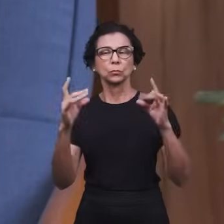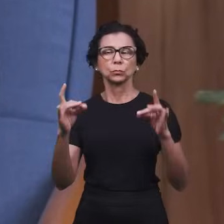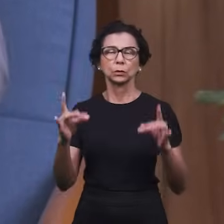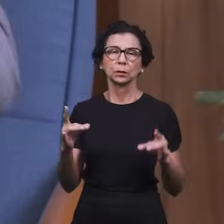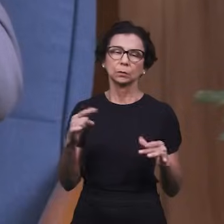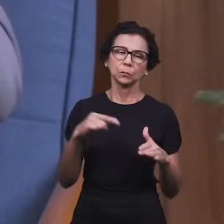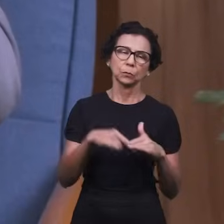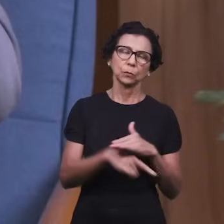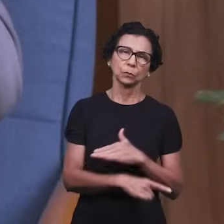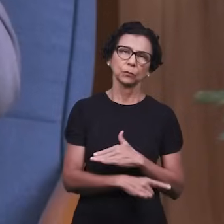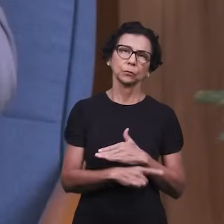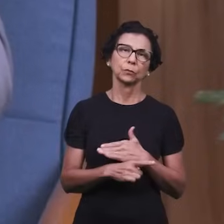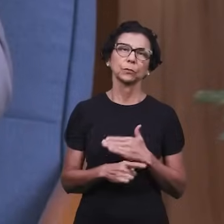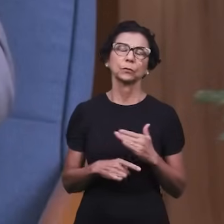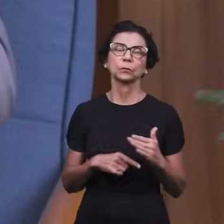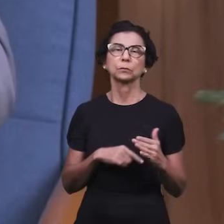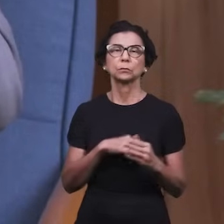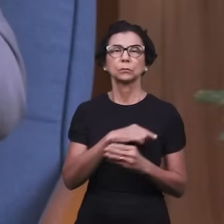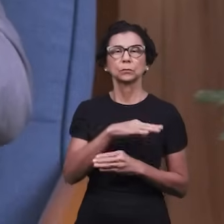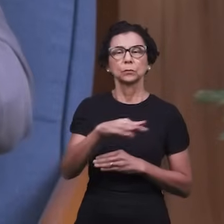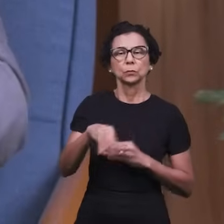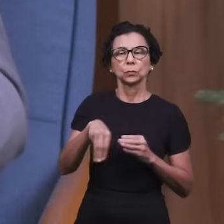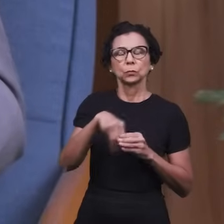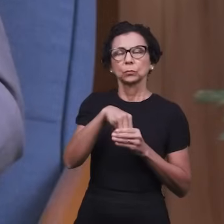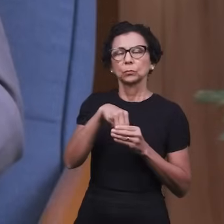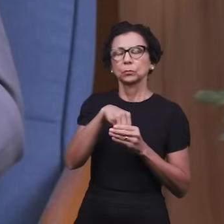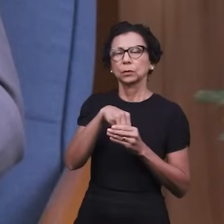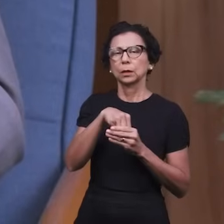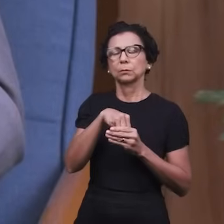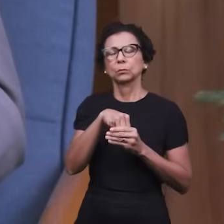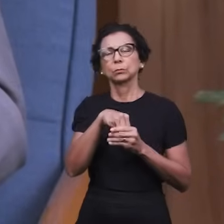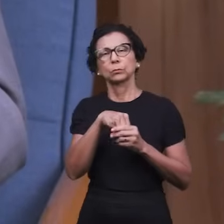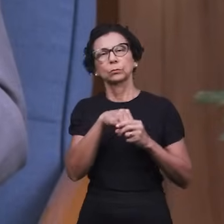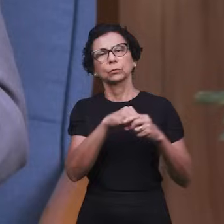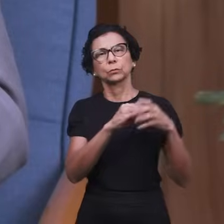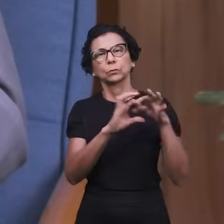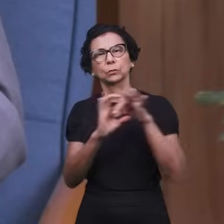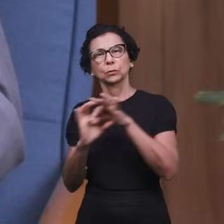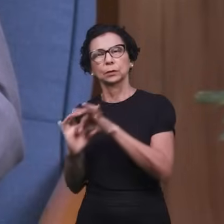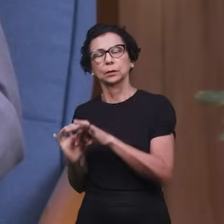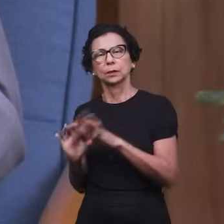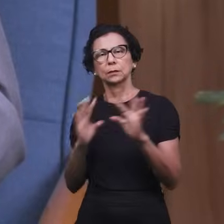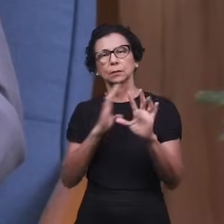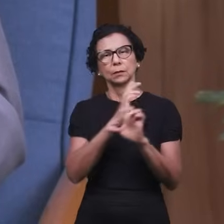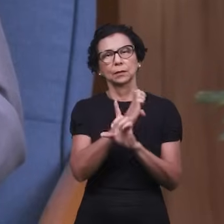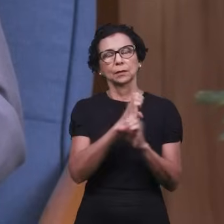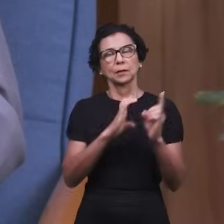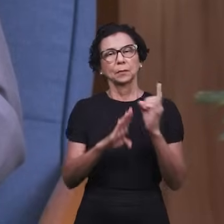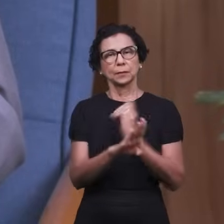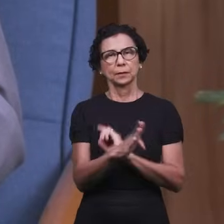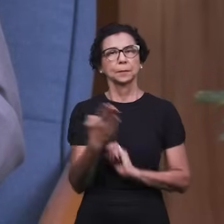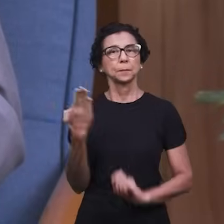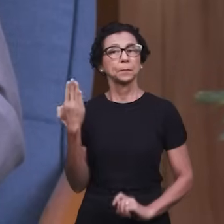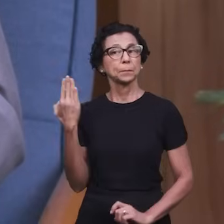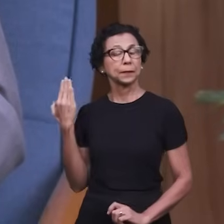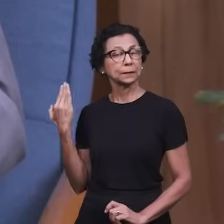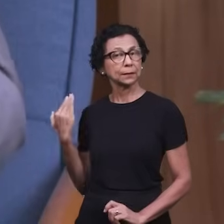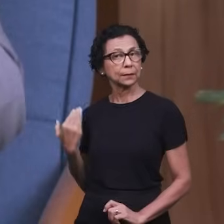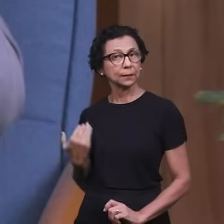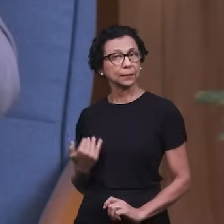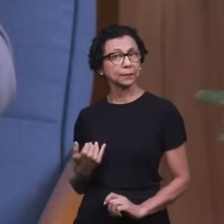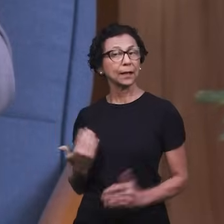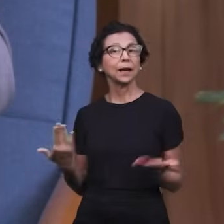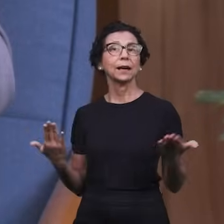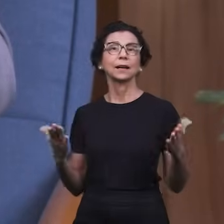atenção para outros, todos eles invariavelmente associados àquilo que foi trazido na última Escola Bíblica Dominical da Igreja Cristã Maranata,